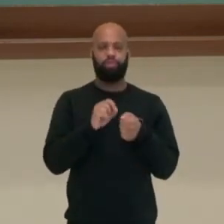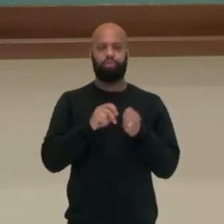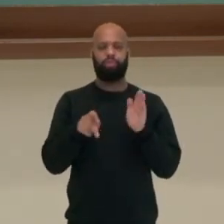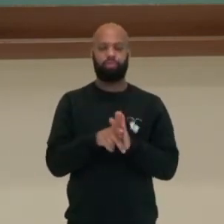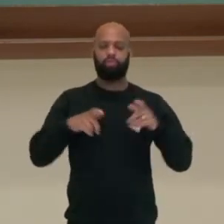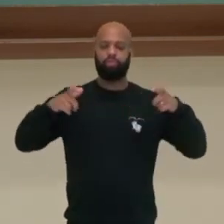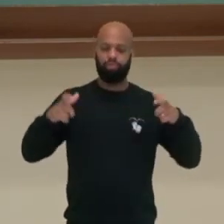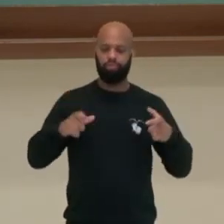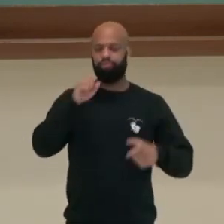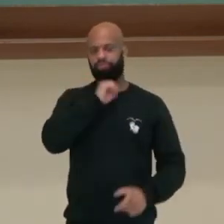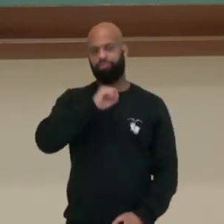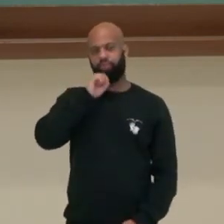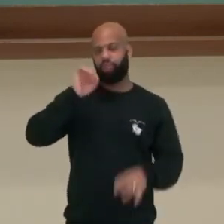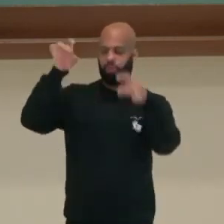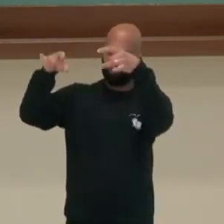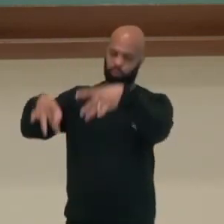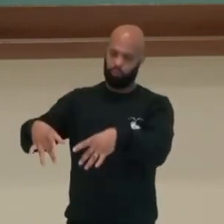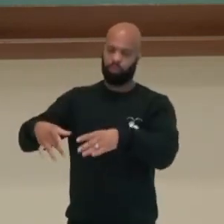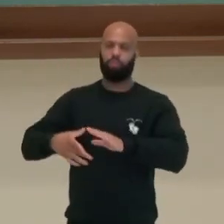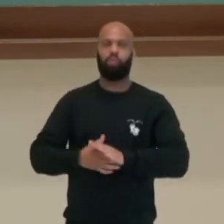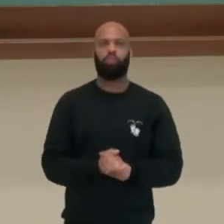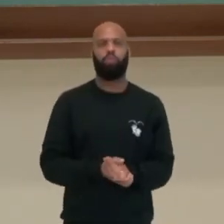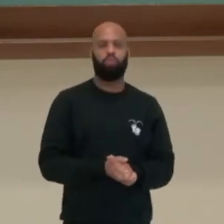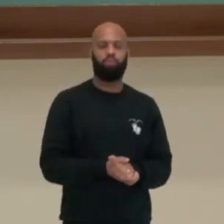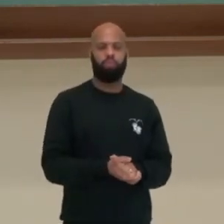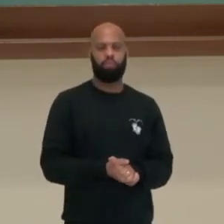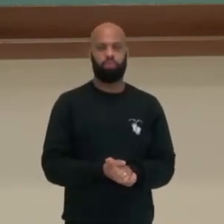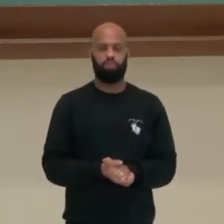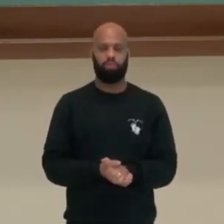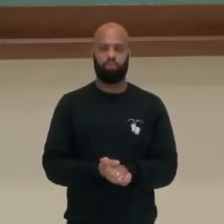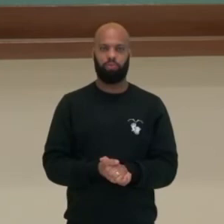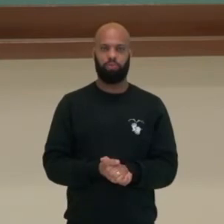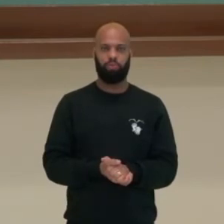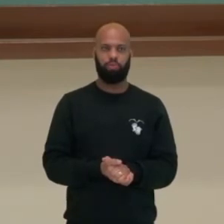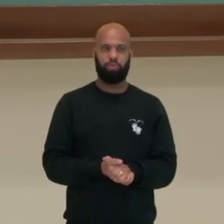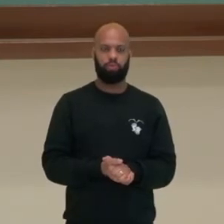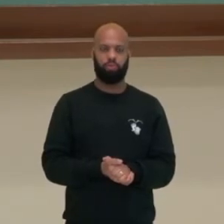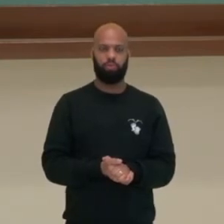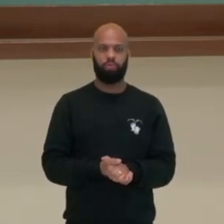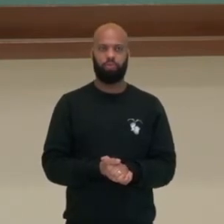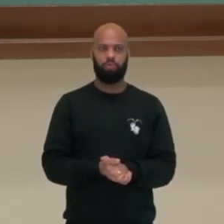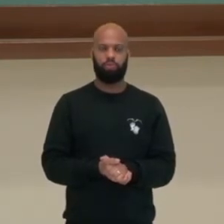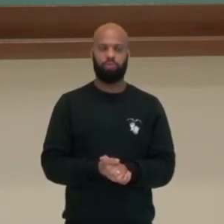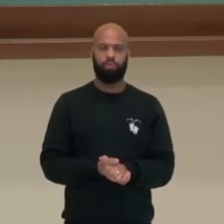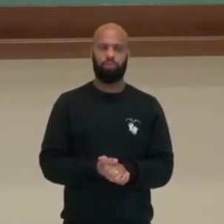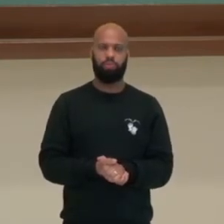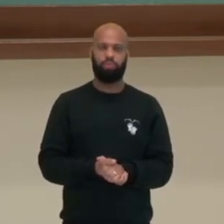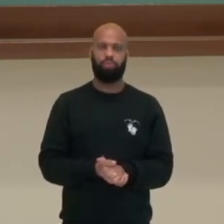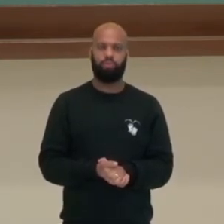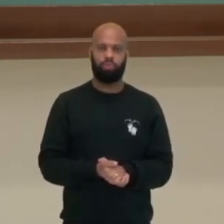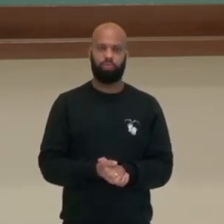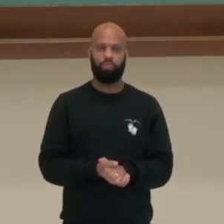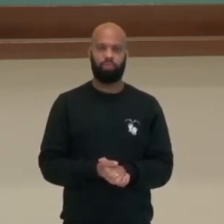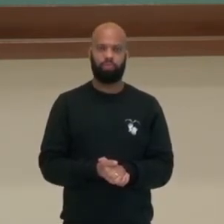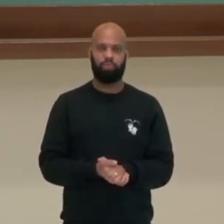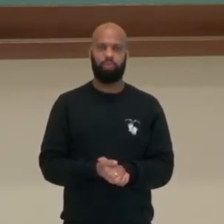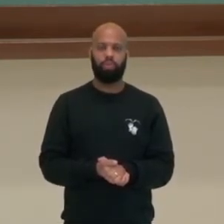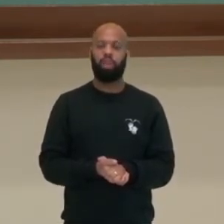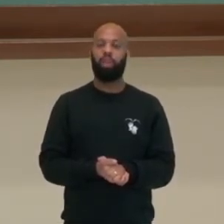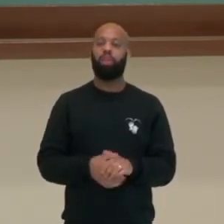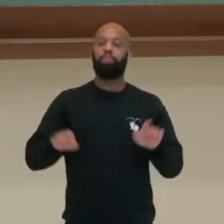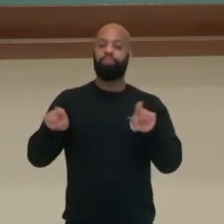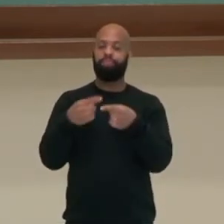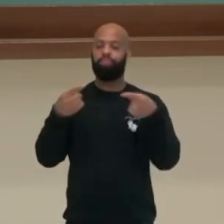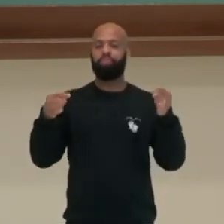de vinil, né, com o disco de vinil e os toca-discos, as famosas picapes, ok? Essa é a